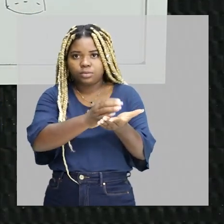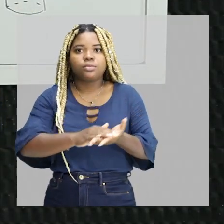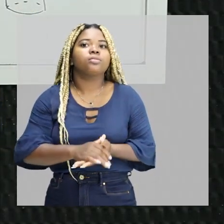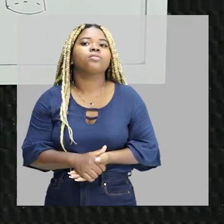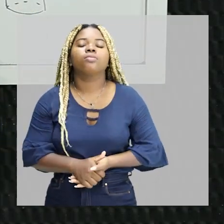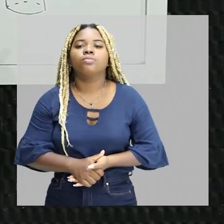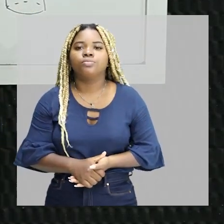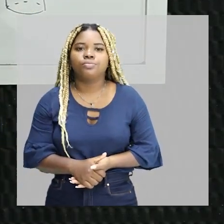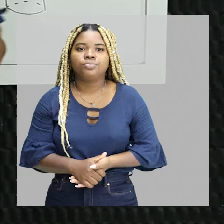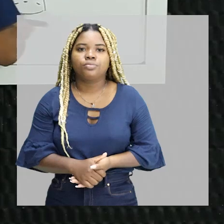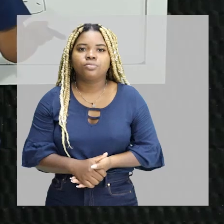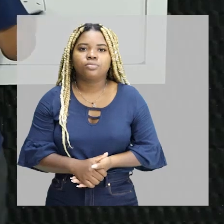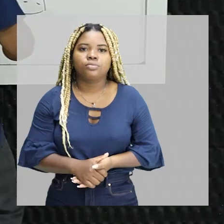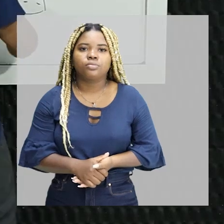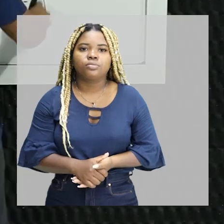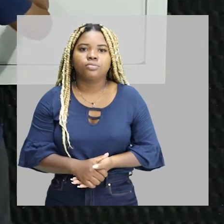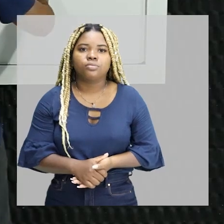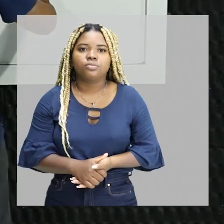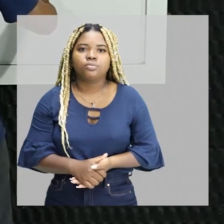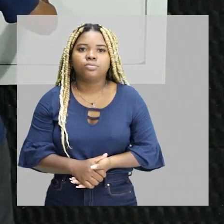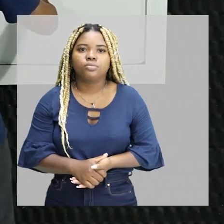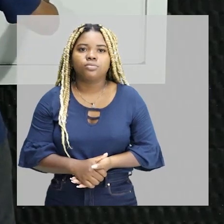ok? E nós vamos ter aqui,